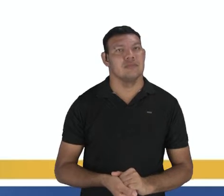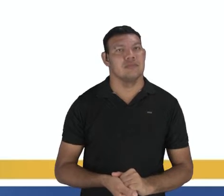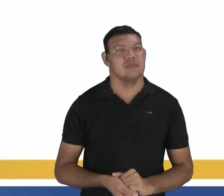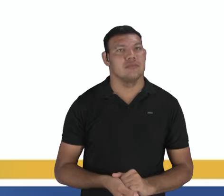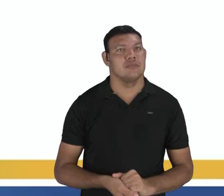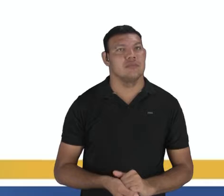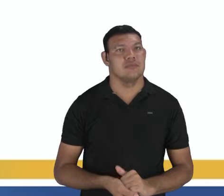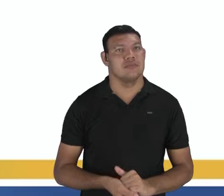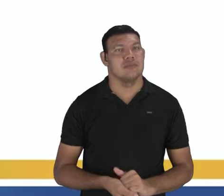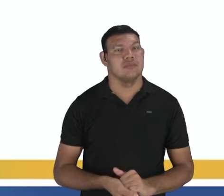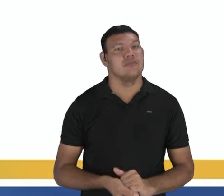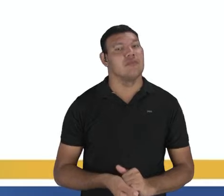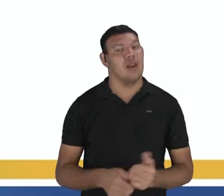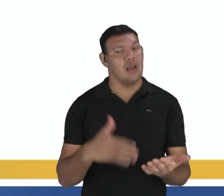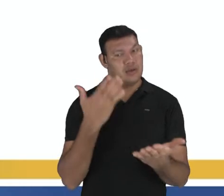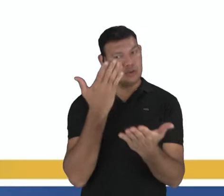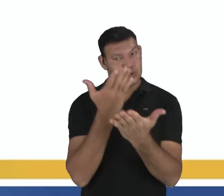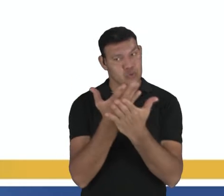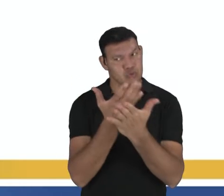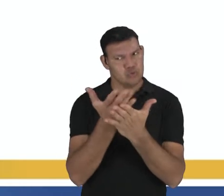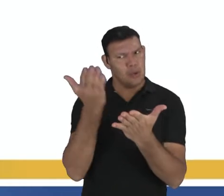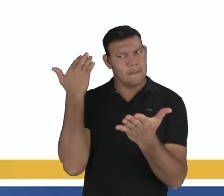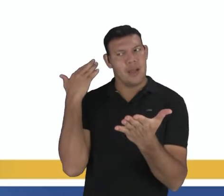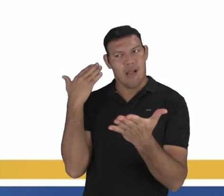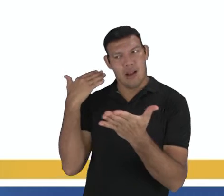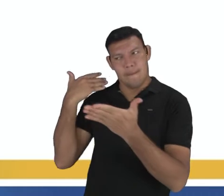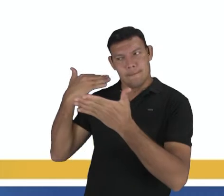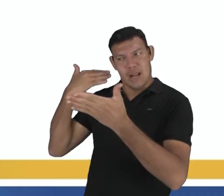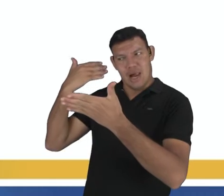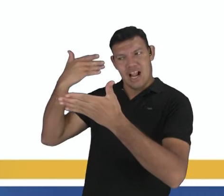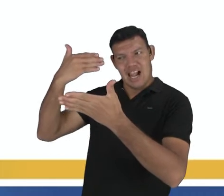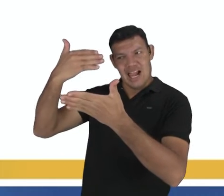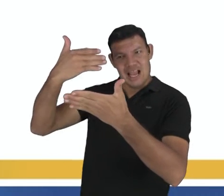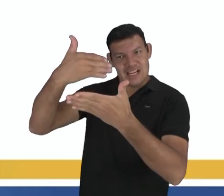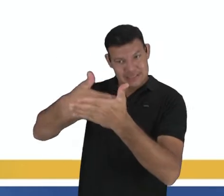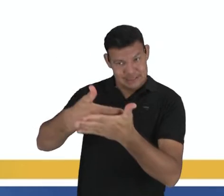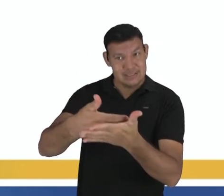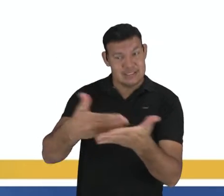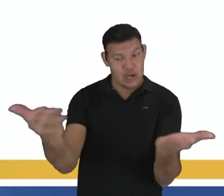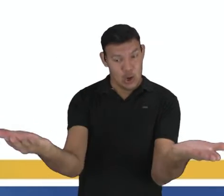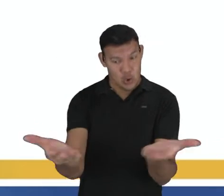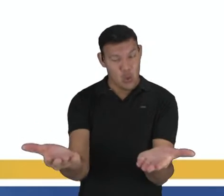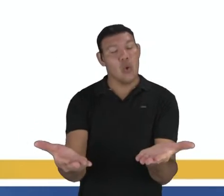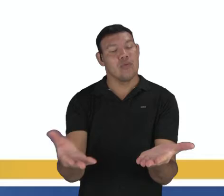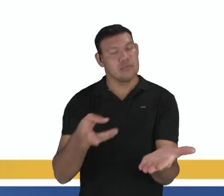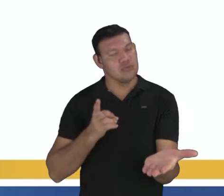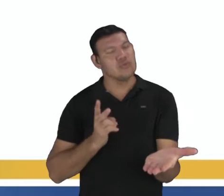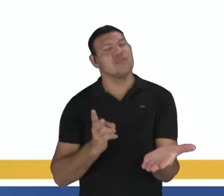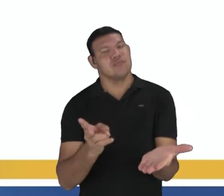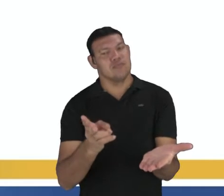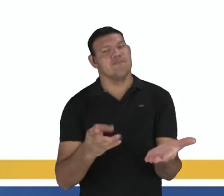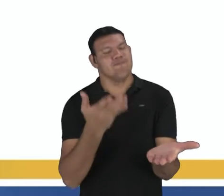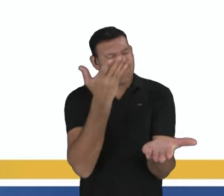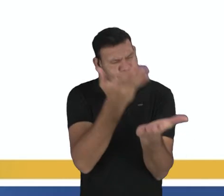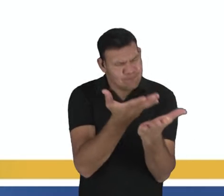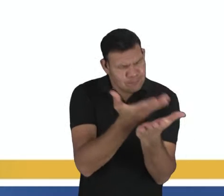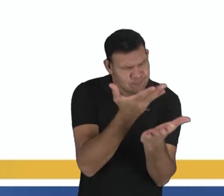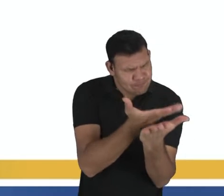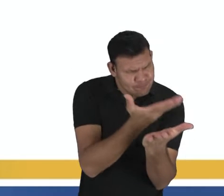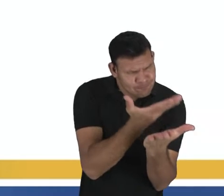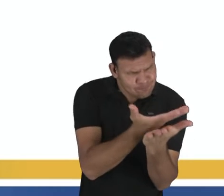E essa ação ainda acontece no presente, não é uma ação finalizada. Eles têm estudado muito.